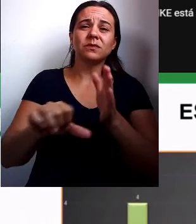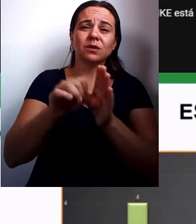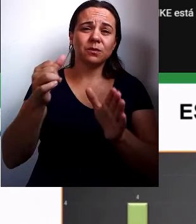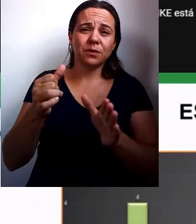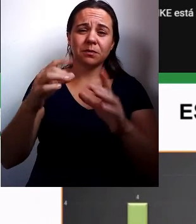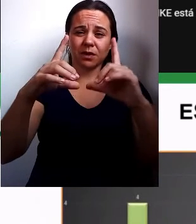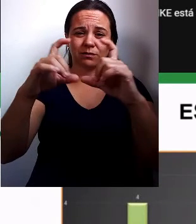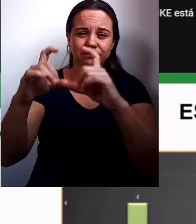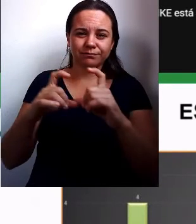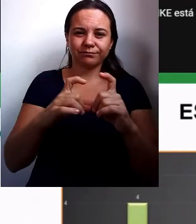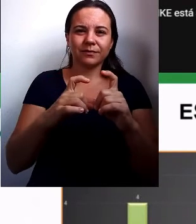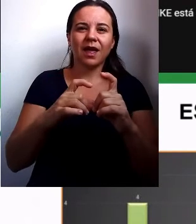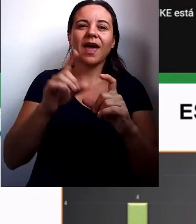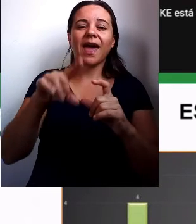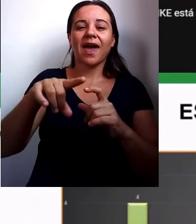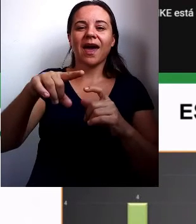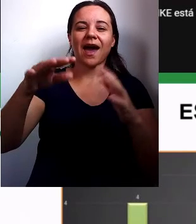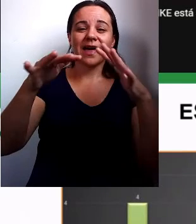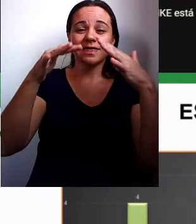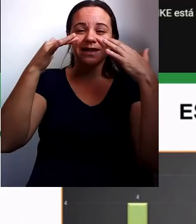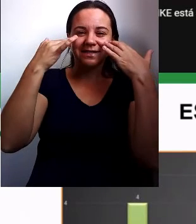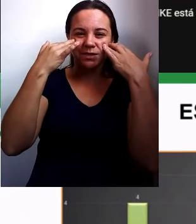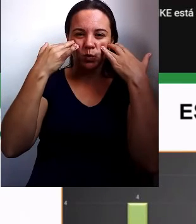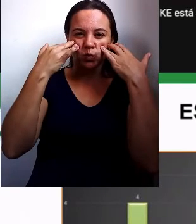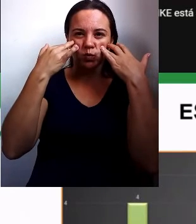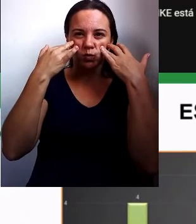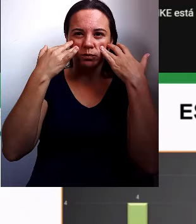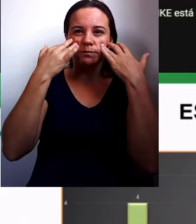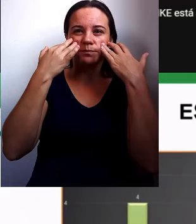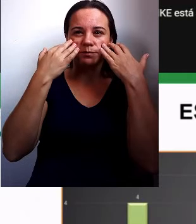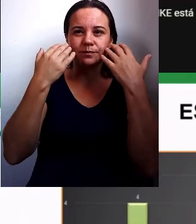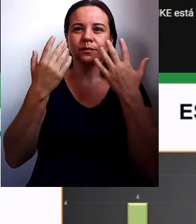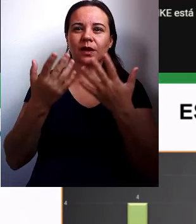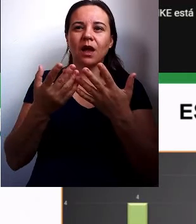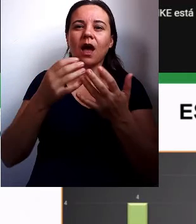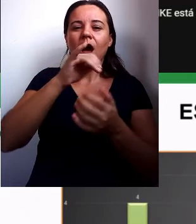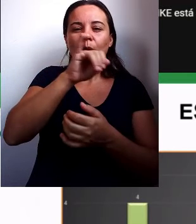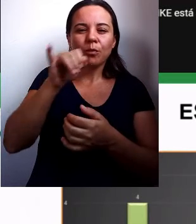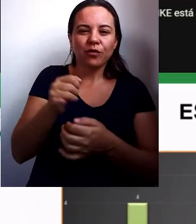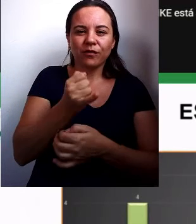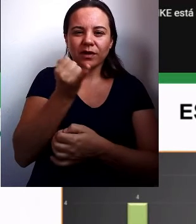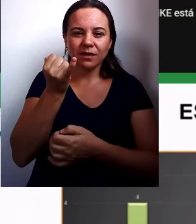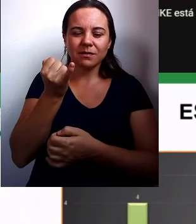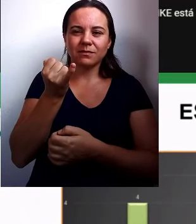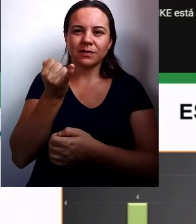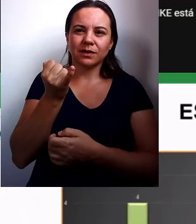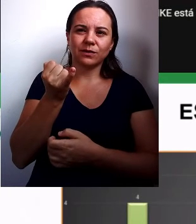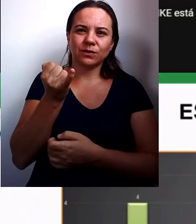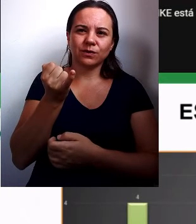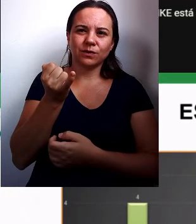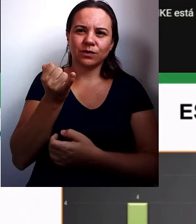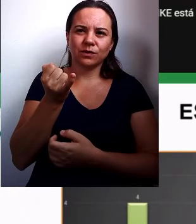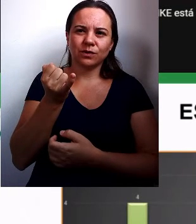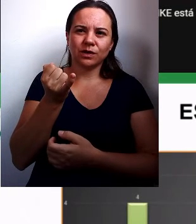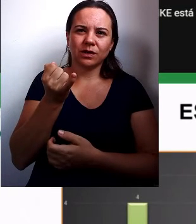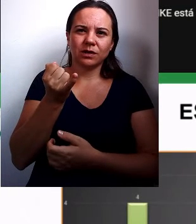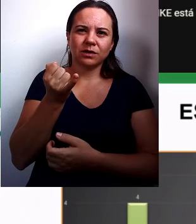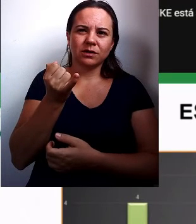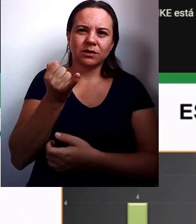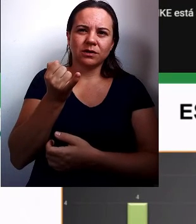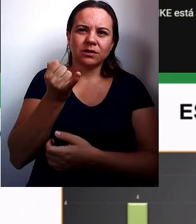Dentro das estatísticas, então, nós tivemos o quesito da atenção, né? Nesse quesito, então, tivemos um aproveitamento